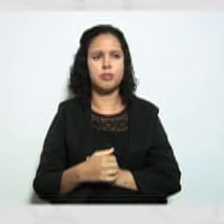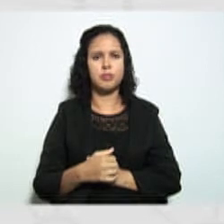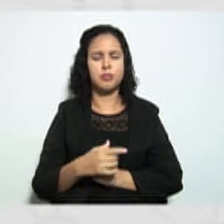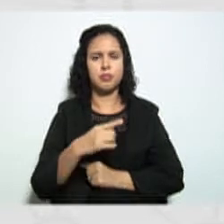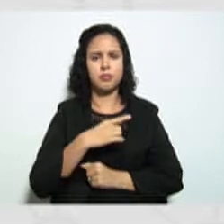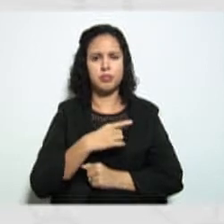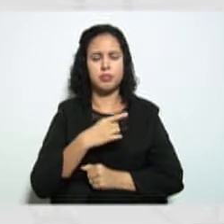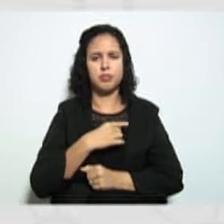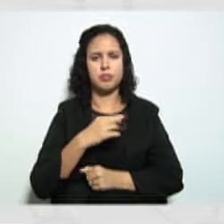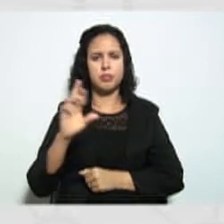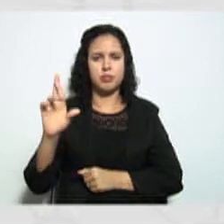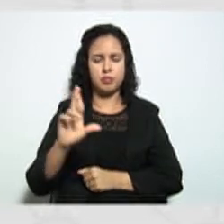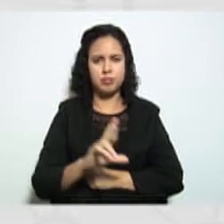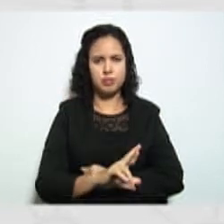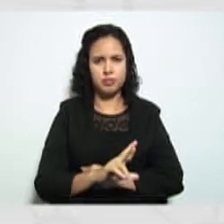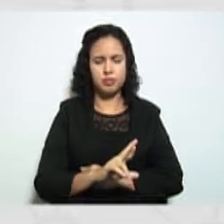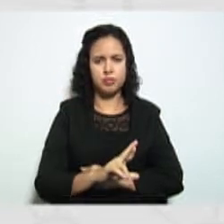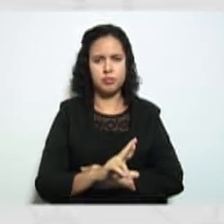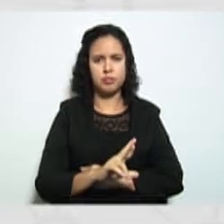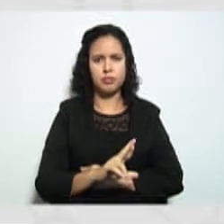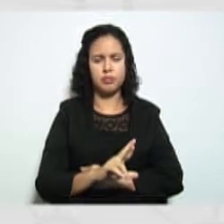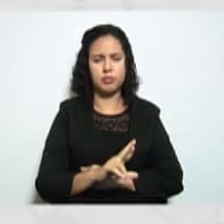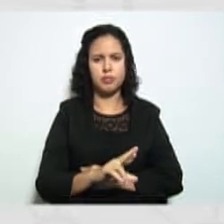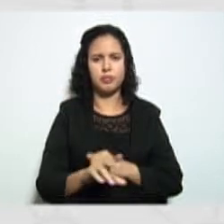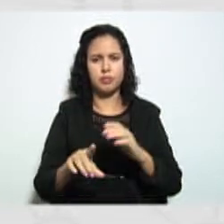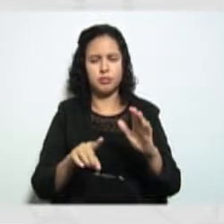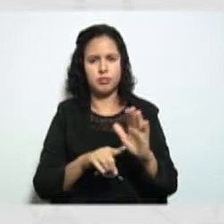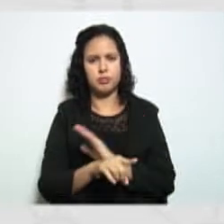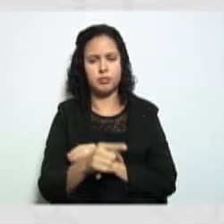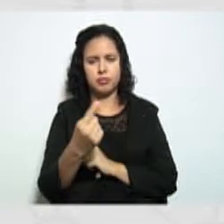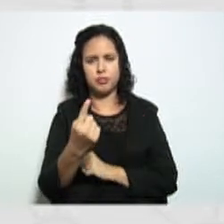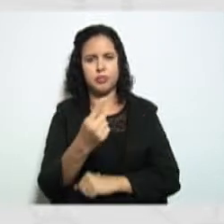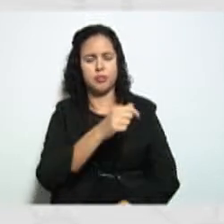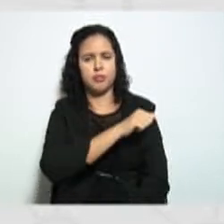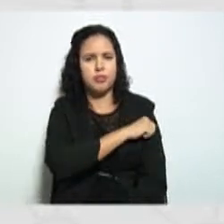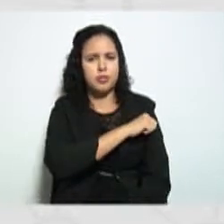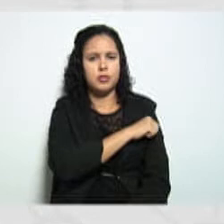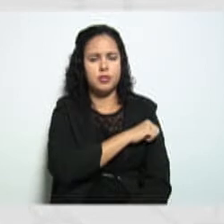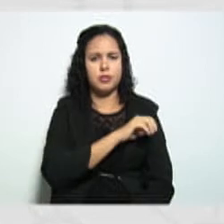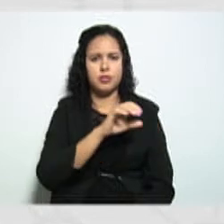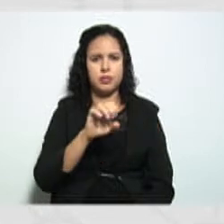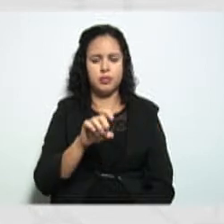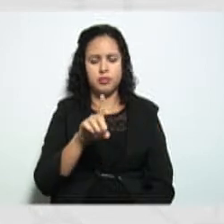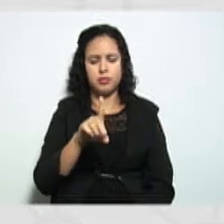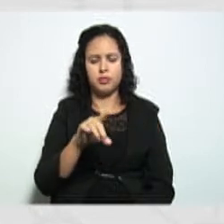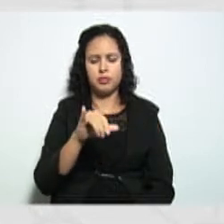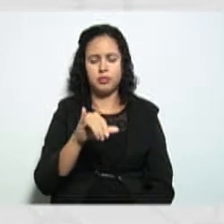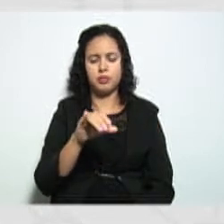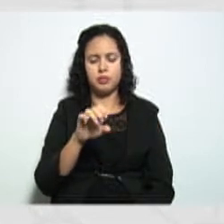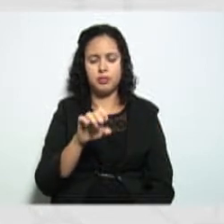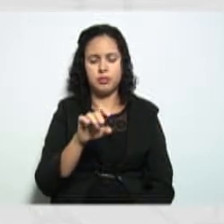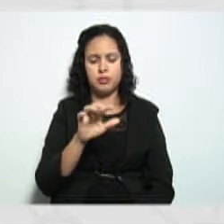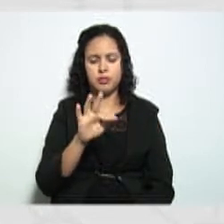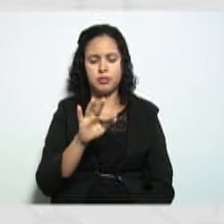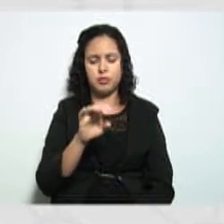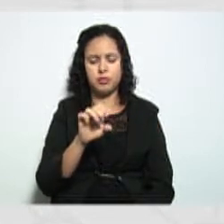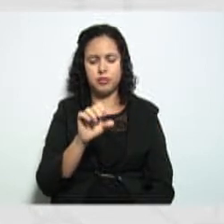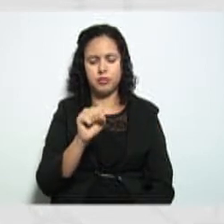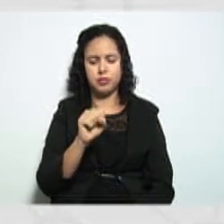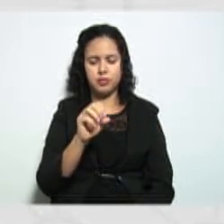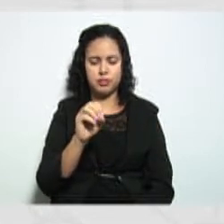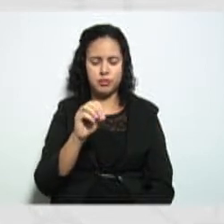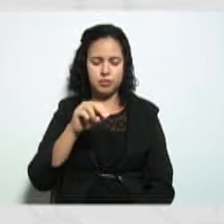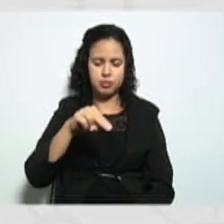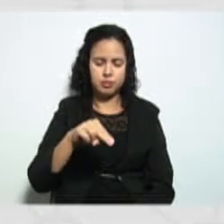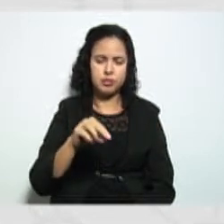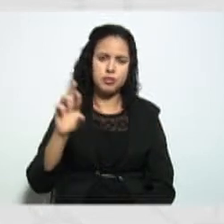do número 1, temos aqui do aluno Edieferson, da Escola Angelina. Ele respondeu